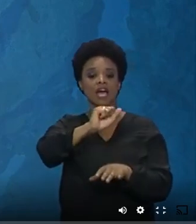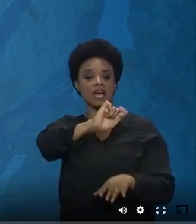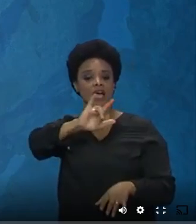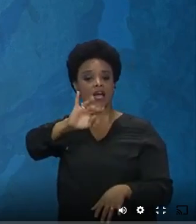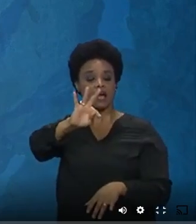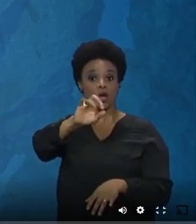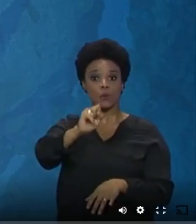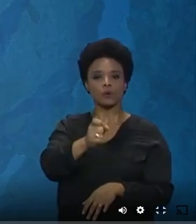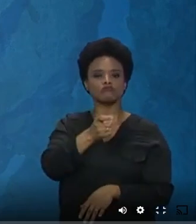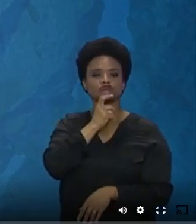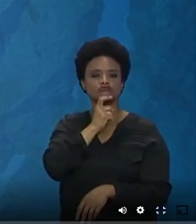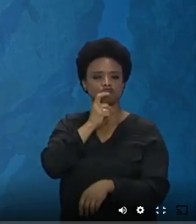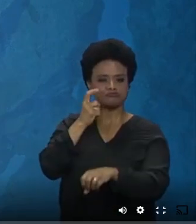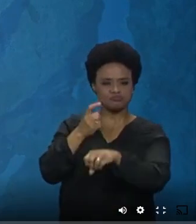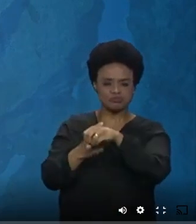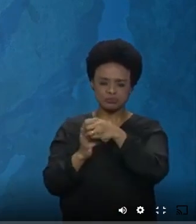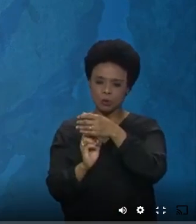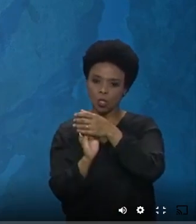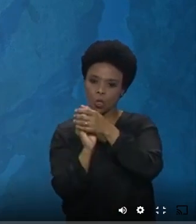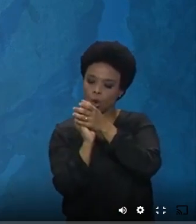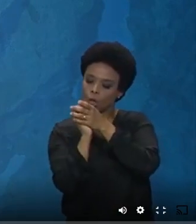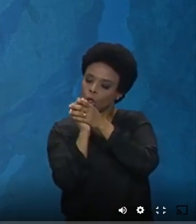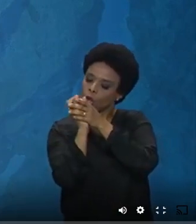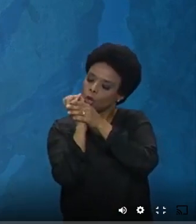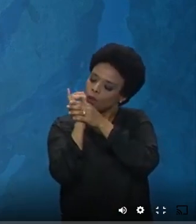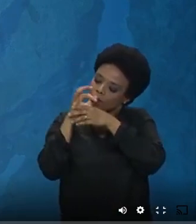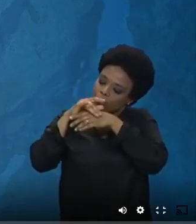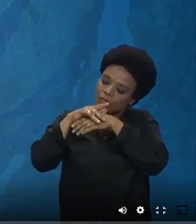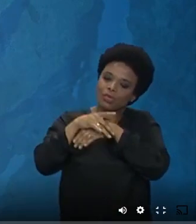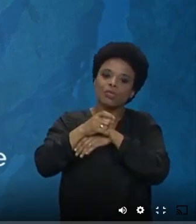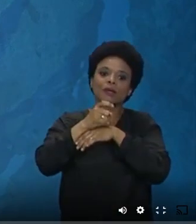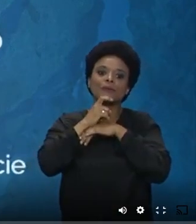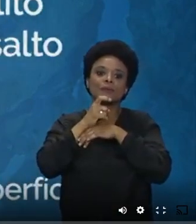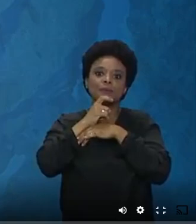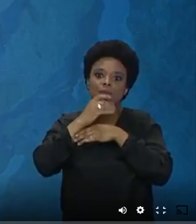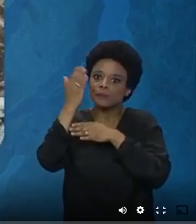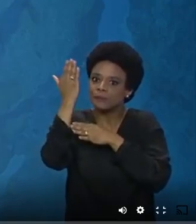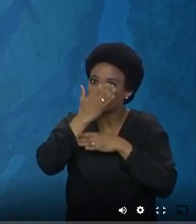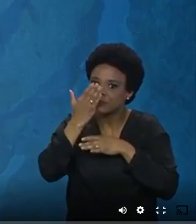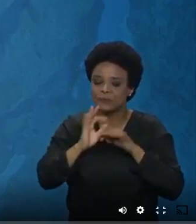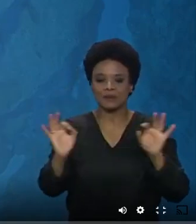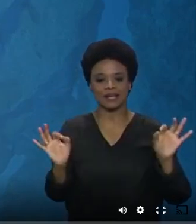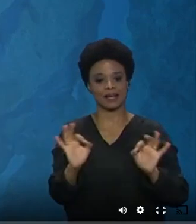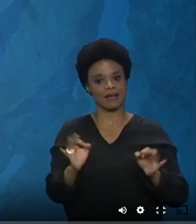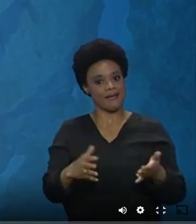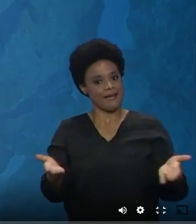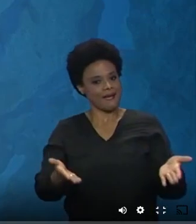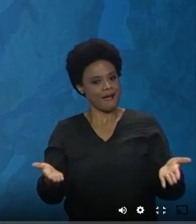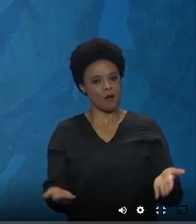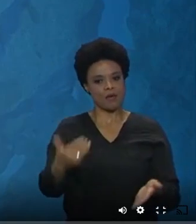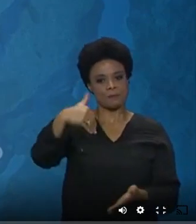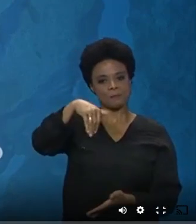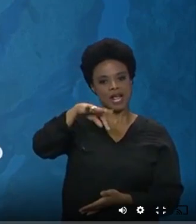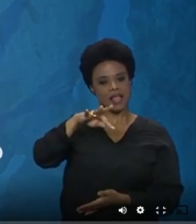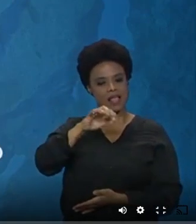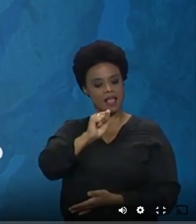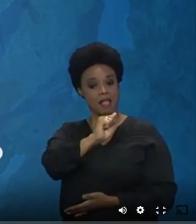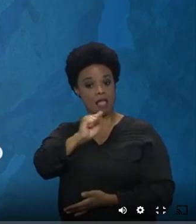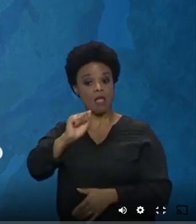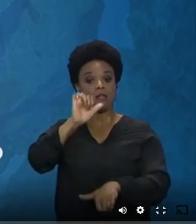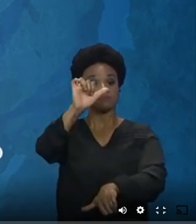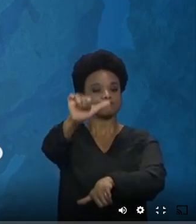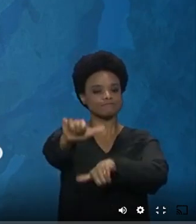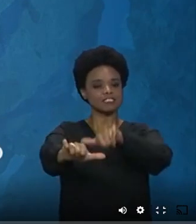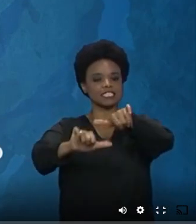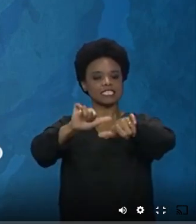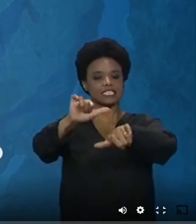resfriamento do magma na superfície e seus minerais são invisíveis a olho nu. Já as metamórficas vêm da